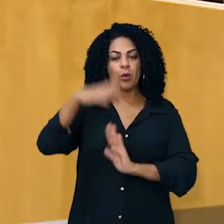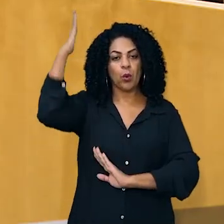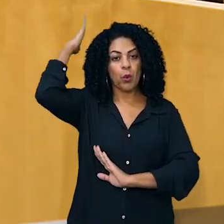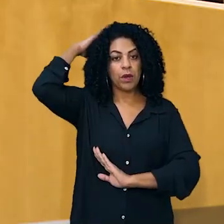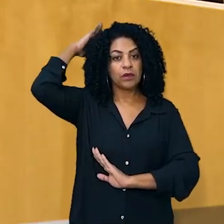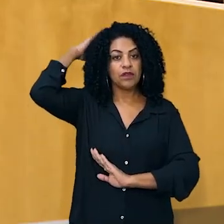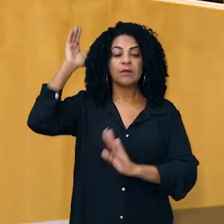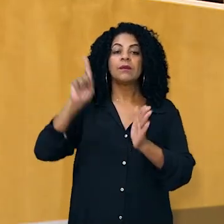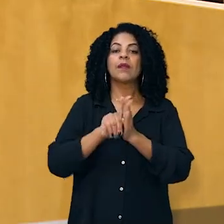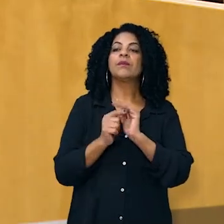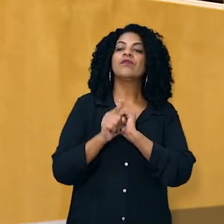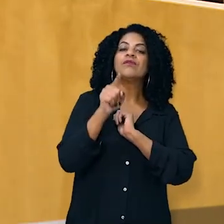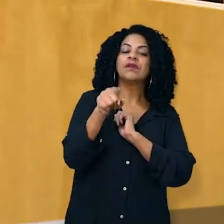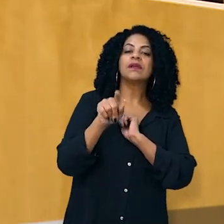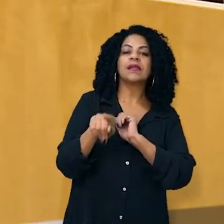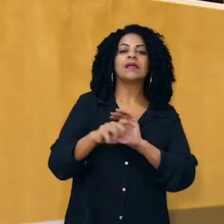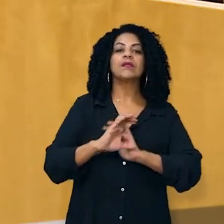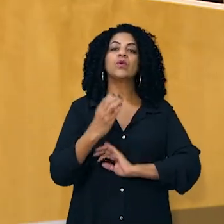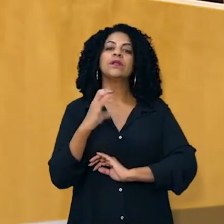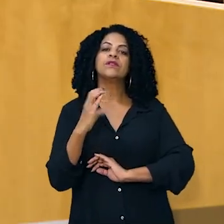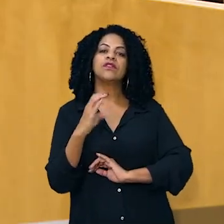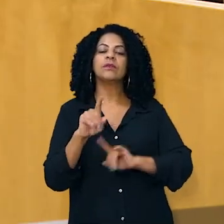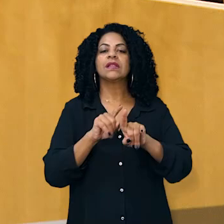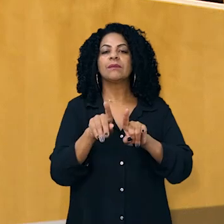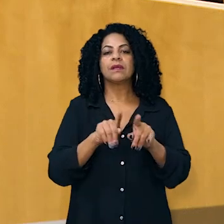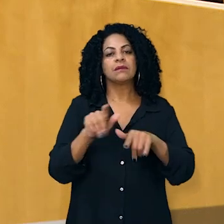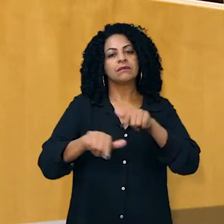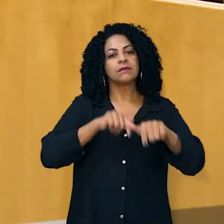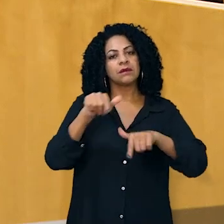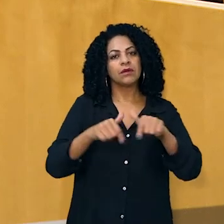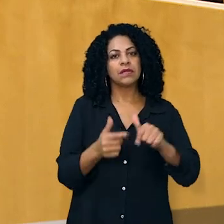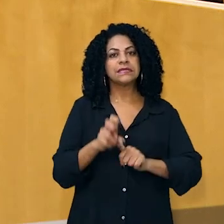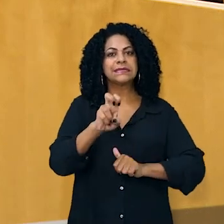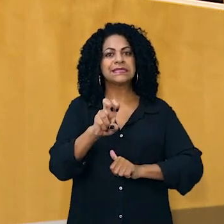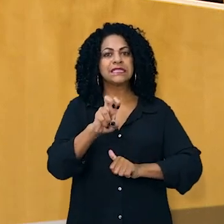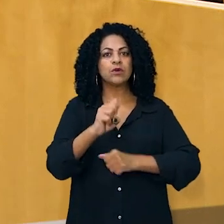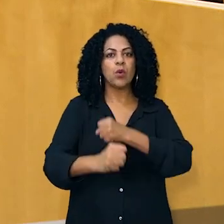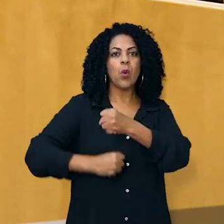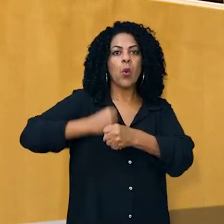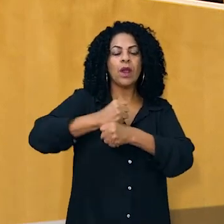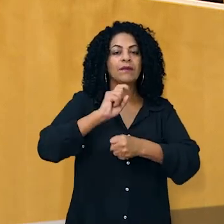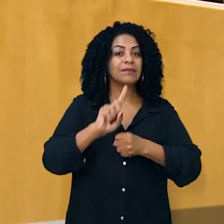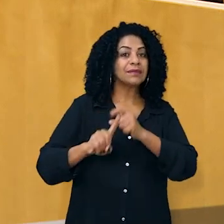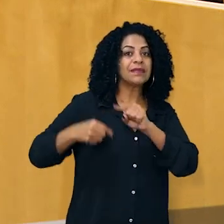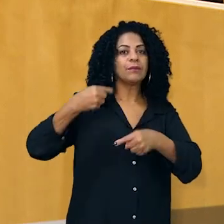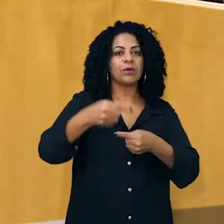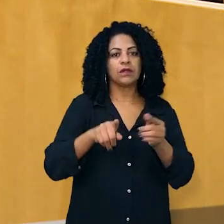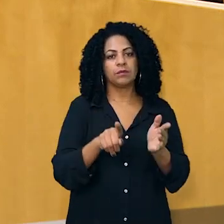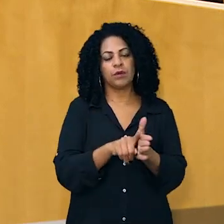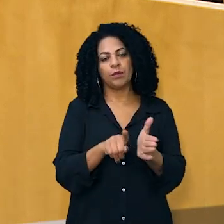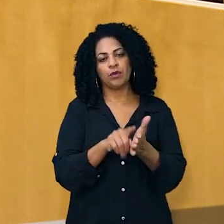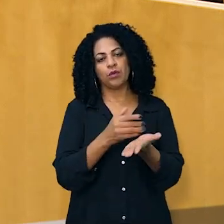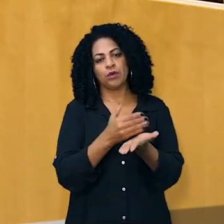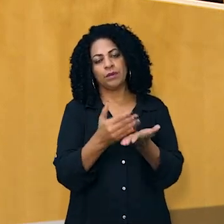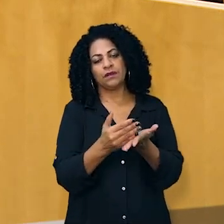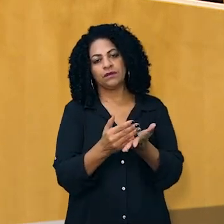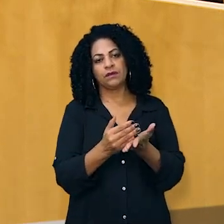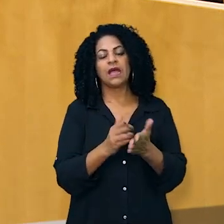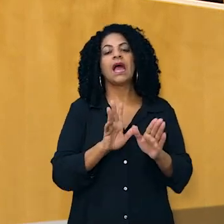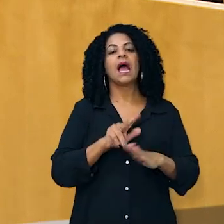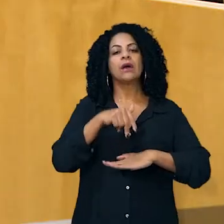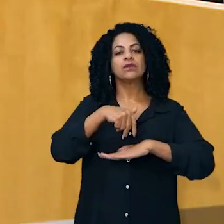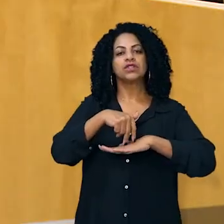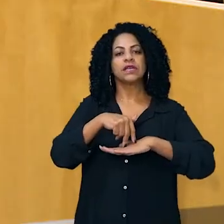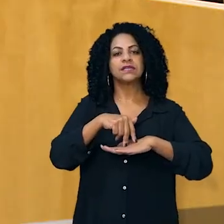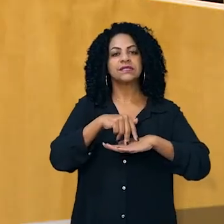que o atestado apresentado pelo trabalhador foi assinado 5 horas depois do começo da audiência e afirmou que o documento não